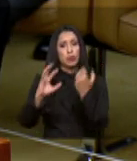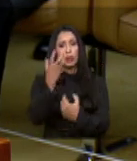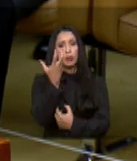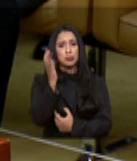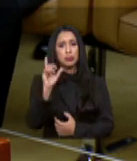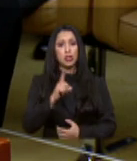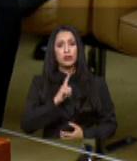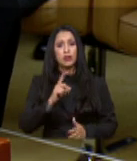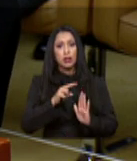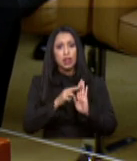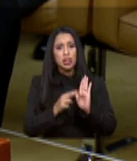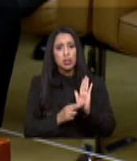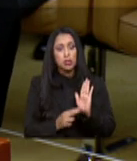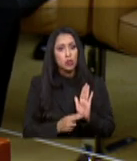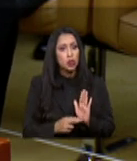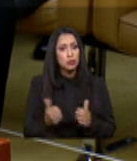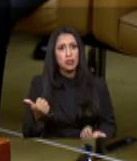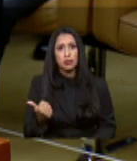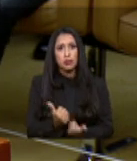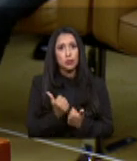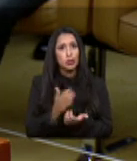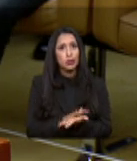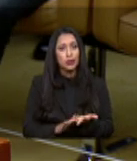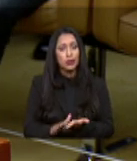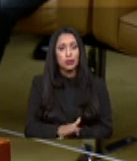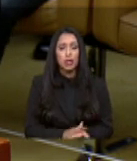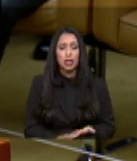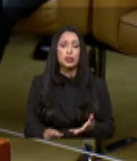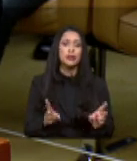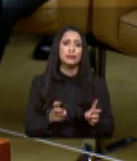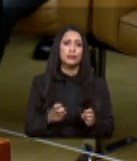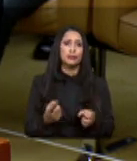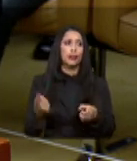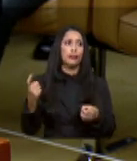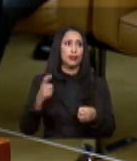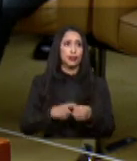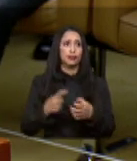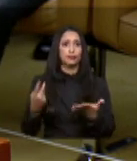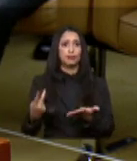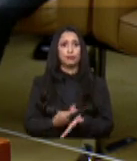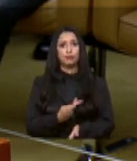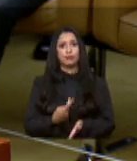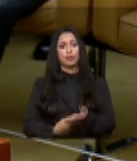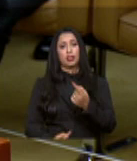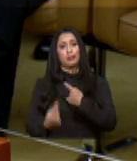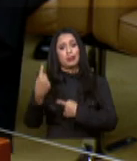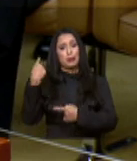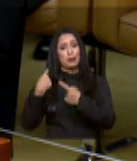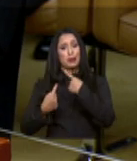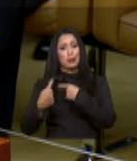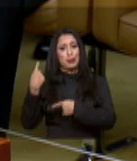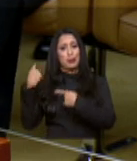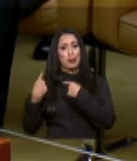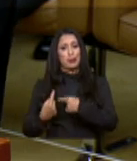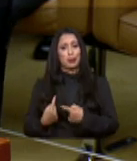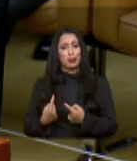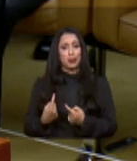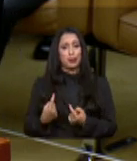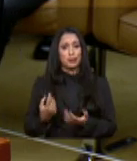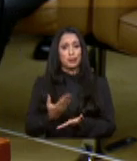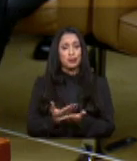colocar qualquer normativa em seu lugar, a significar um evidente retrocesso social que, na visão do Partido dos Trabalhadores, muito